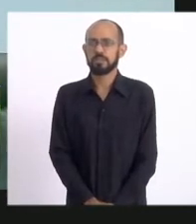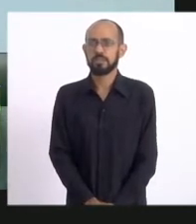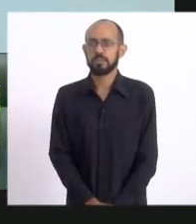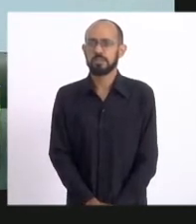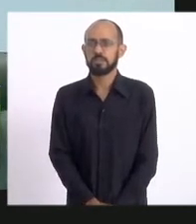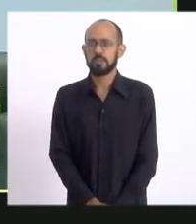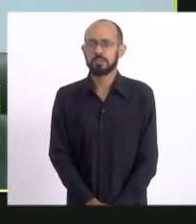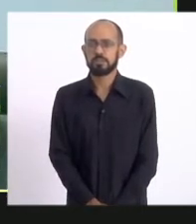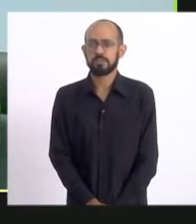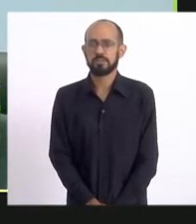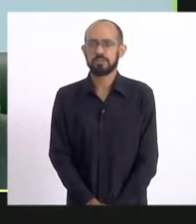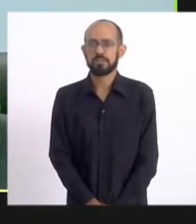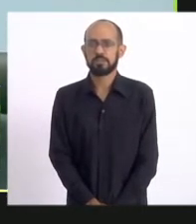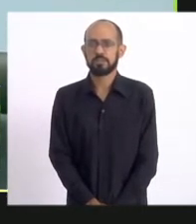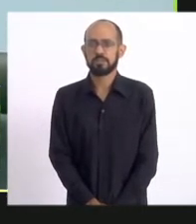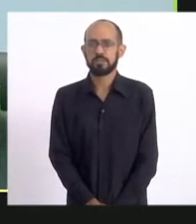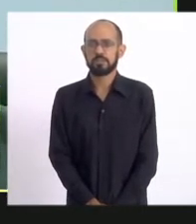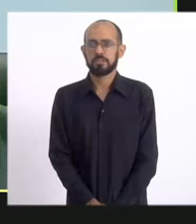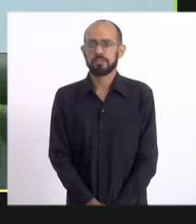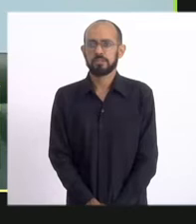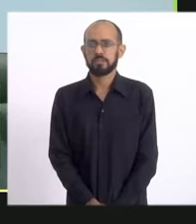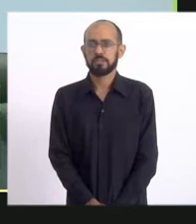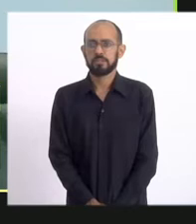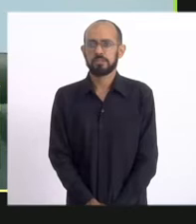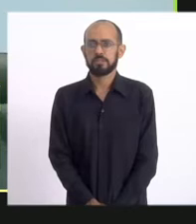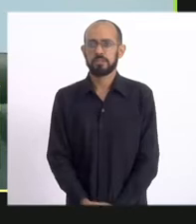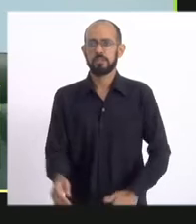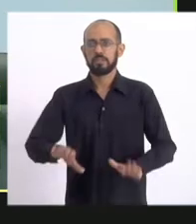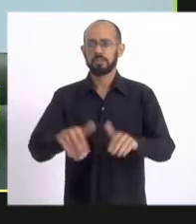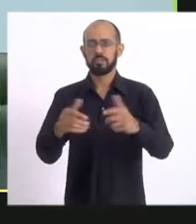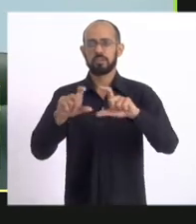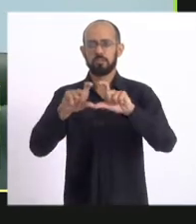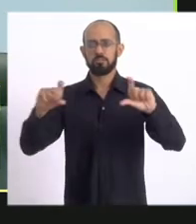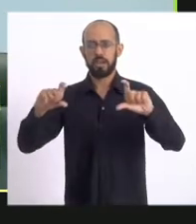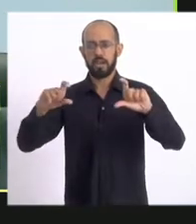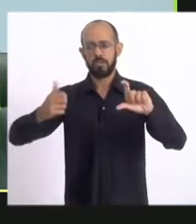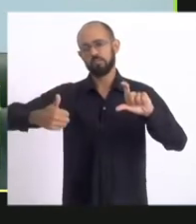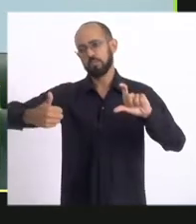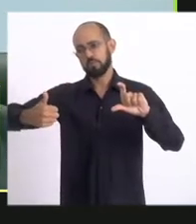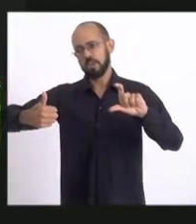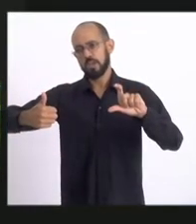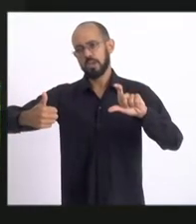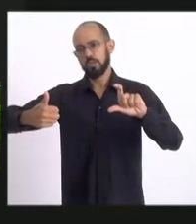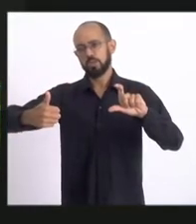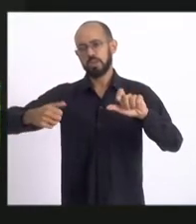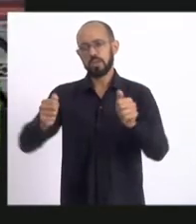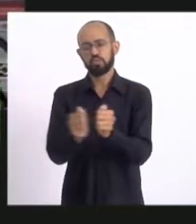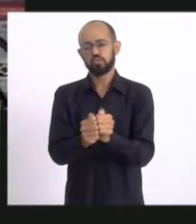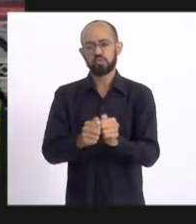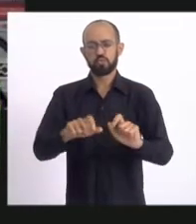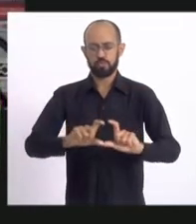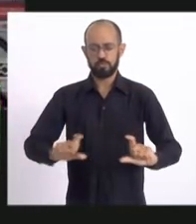Hã? Não. É porque foi incorporado no parágrafo primeiro, que está no parágrafo único. Então, tem que suprimir o 2.